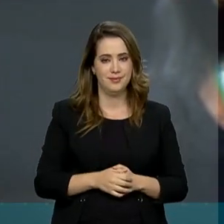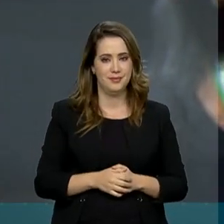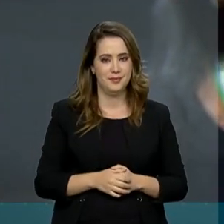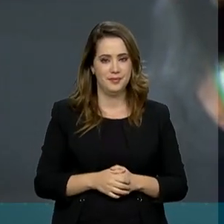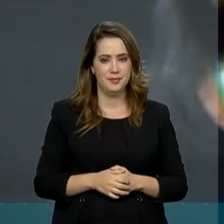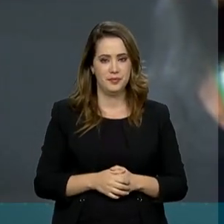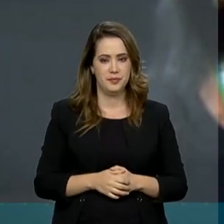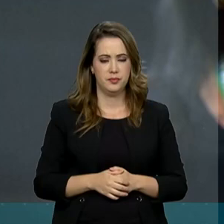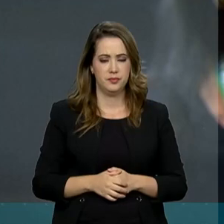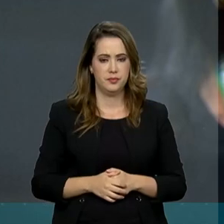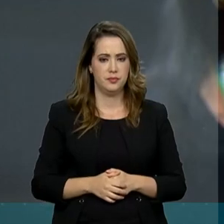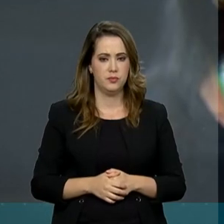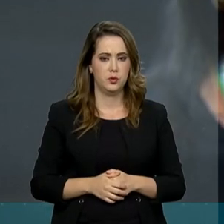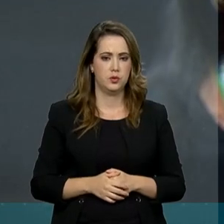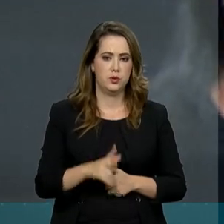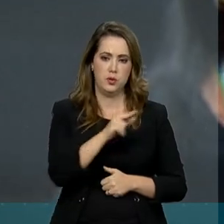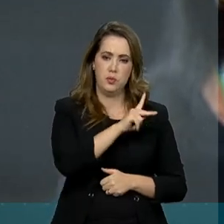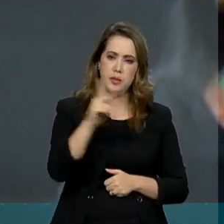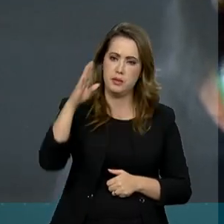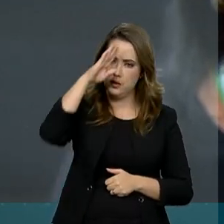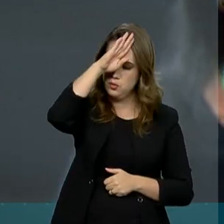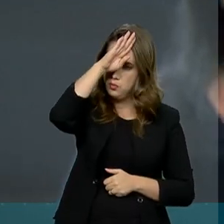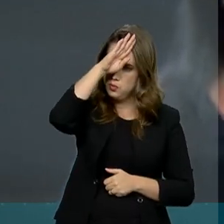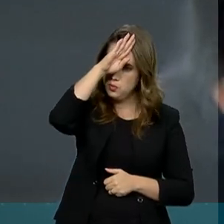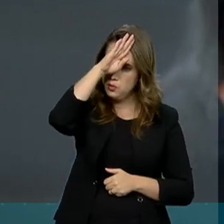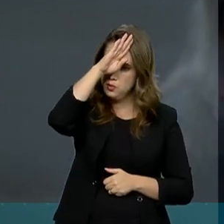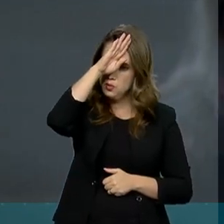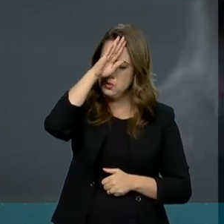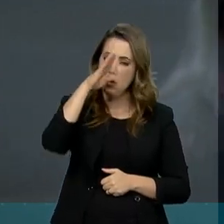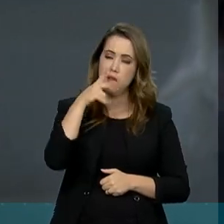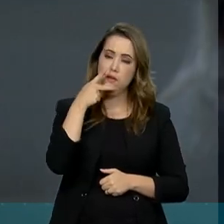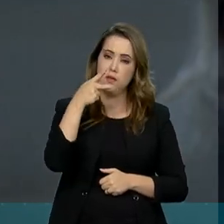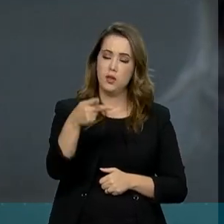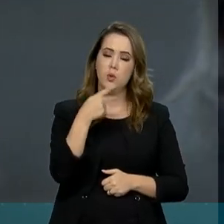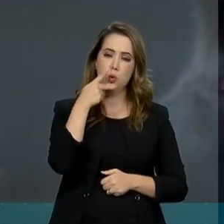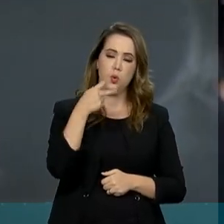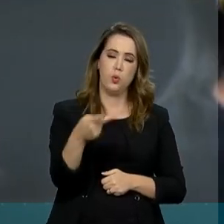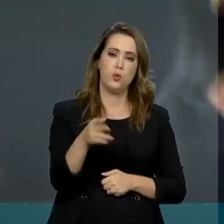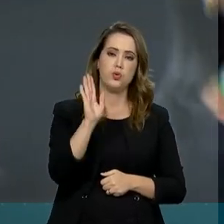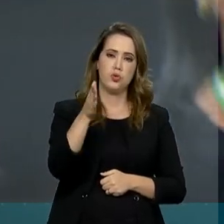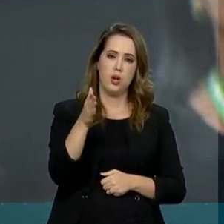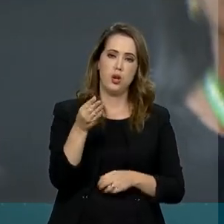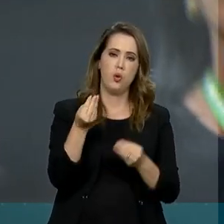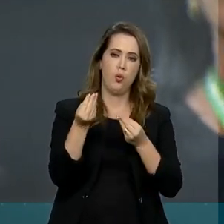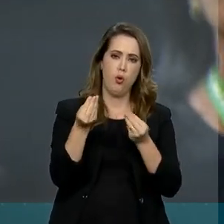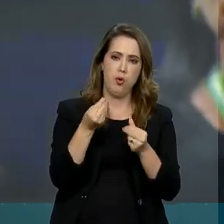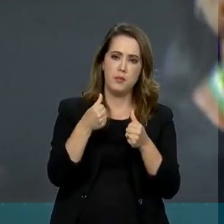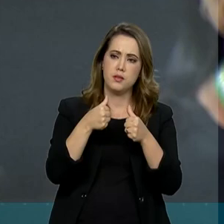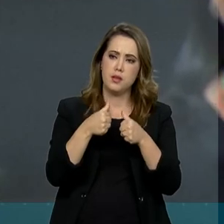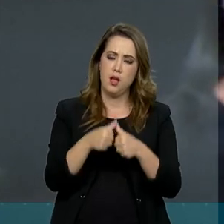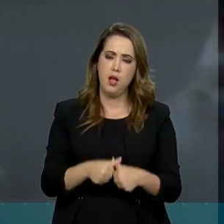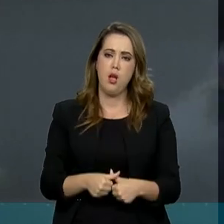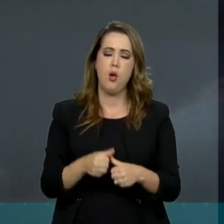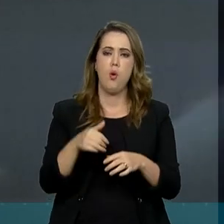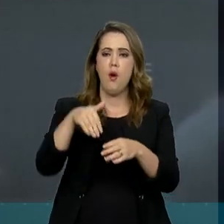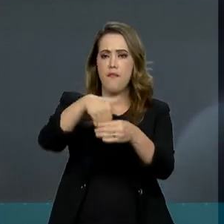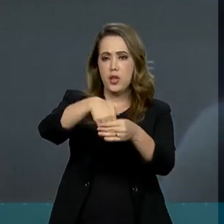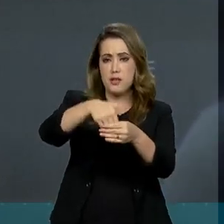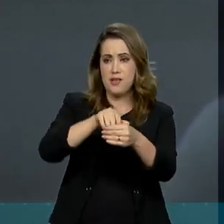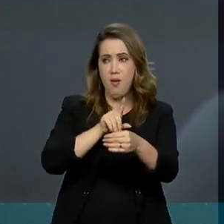a recentemente é do dando algumas declarações sobre o processo eleitoral na argentina demonstram uma